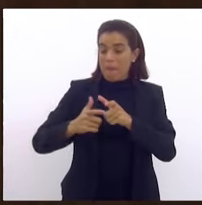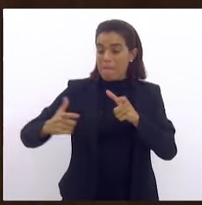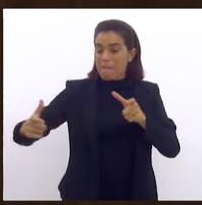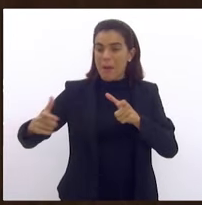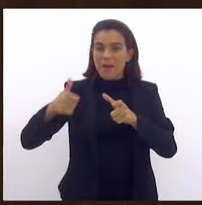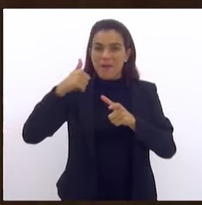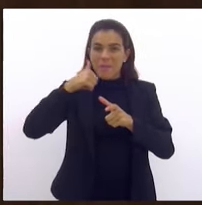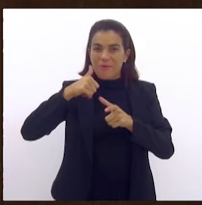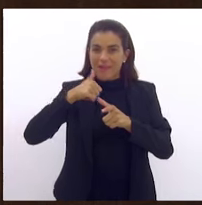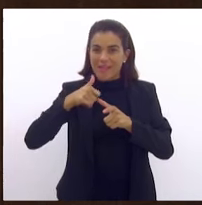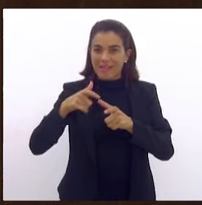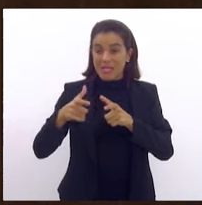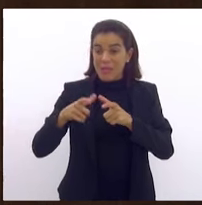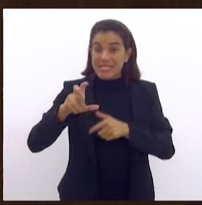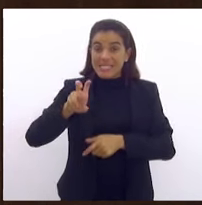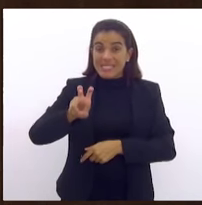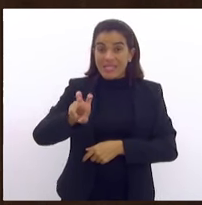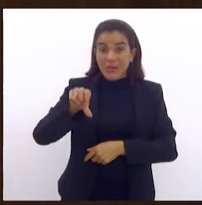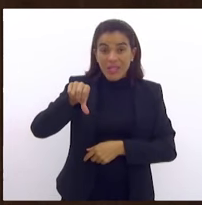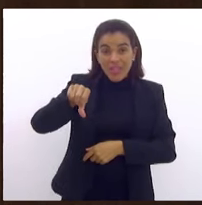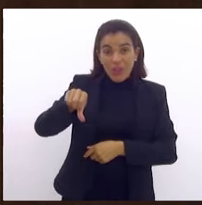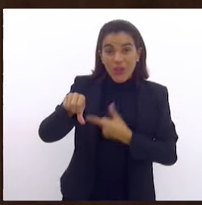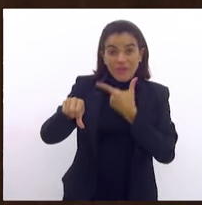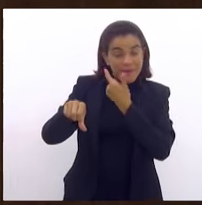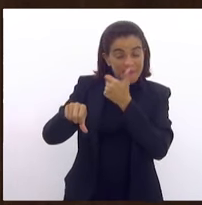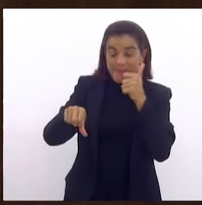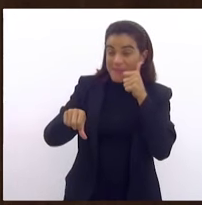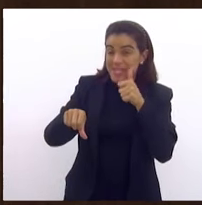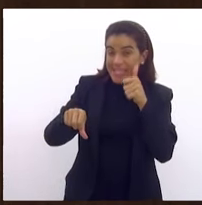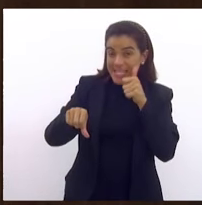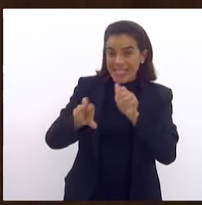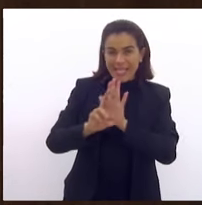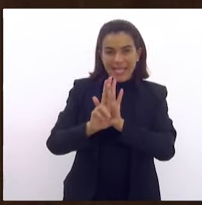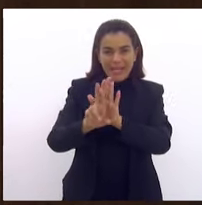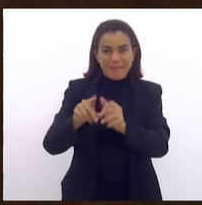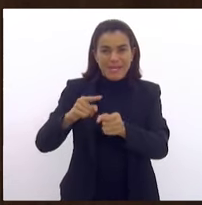nós temos aqui 59 meninas representando